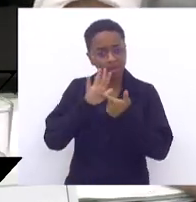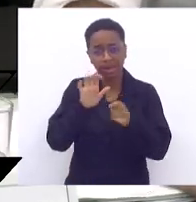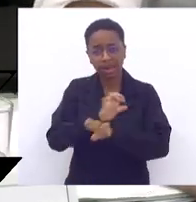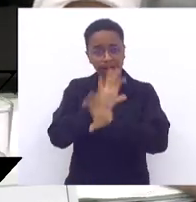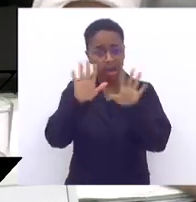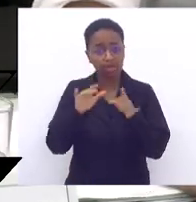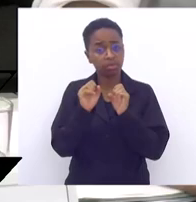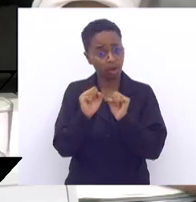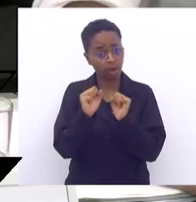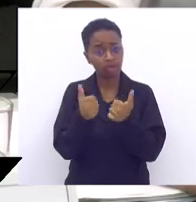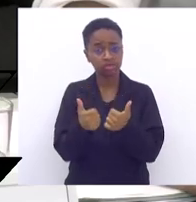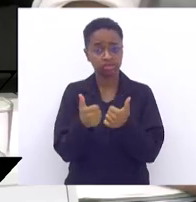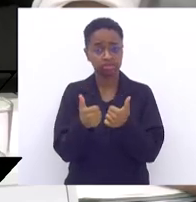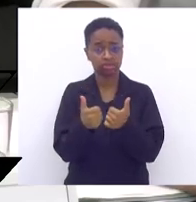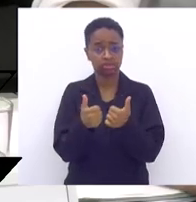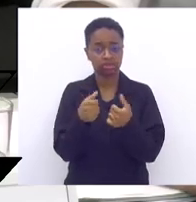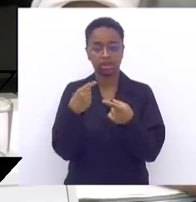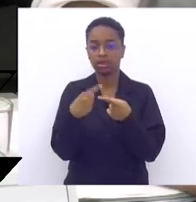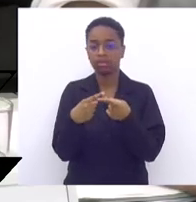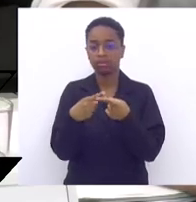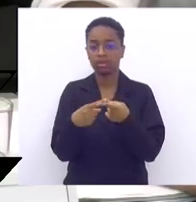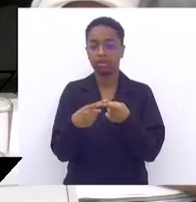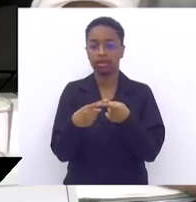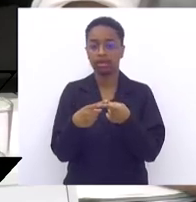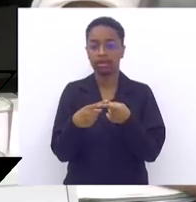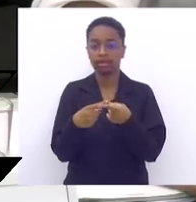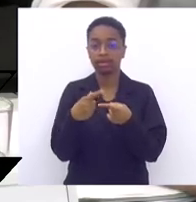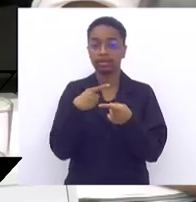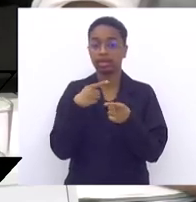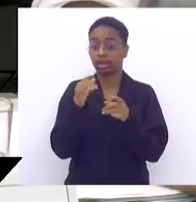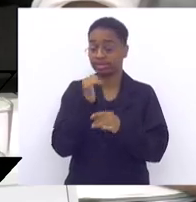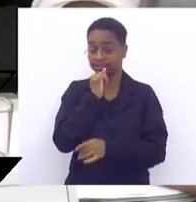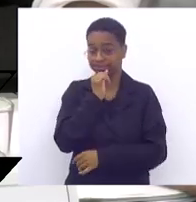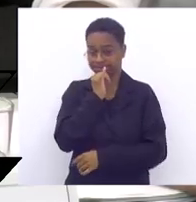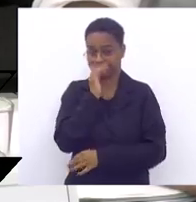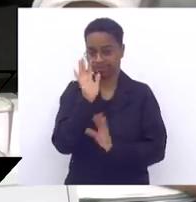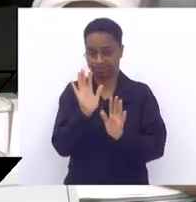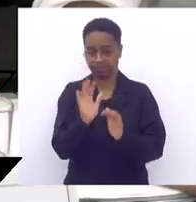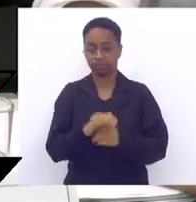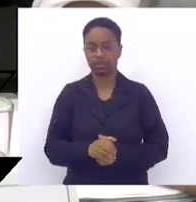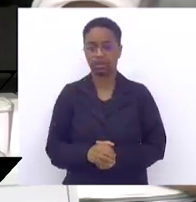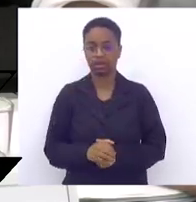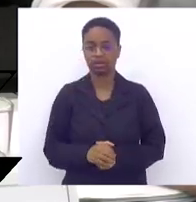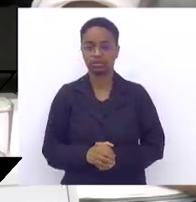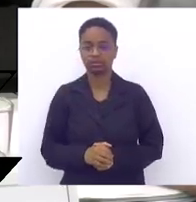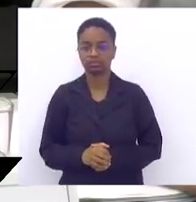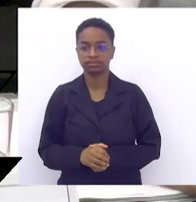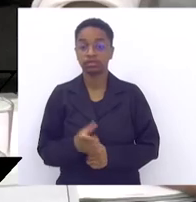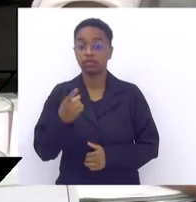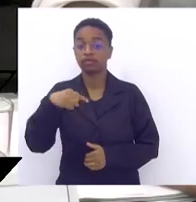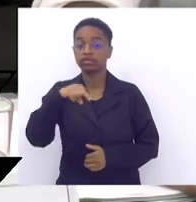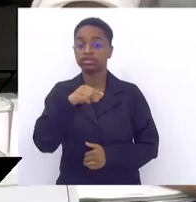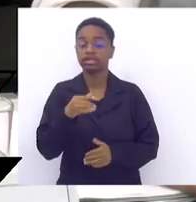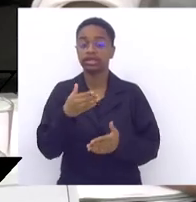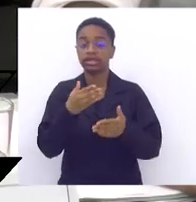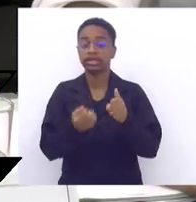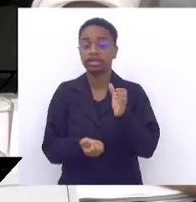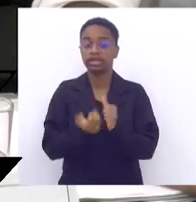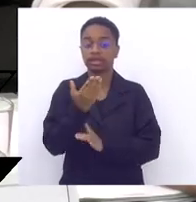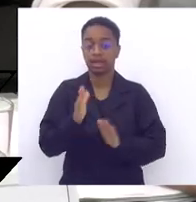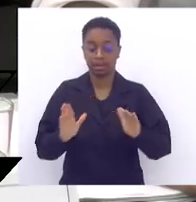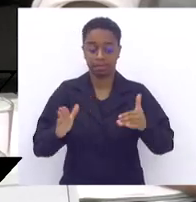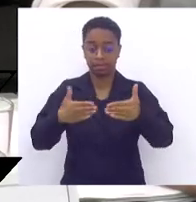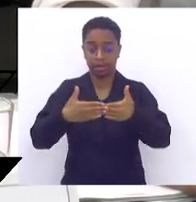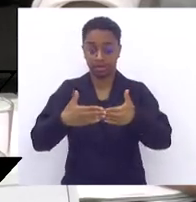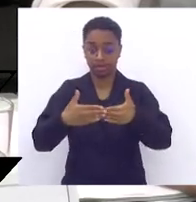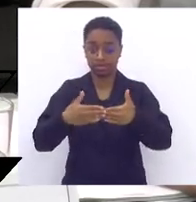que essa lei excetua o que... Por exemplo, você fazer uma barragem para contenção de